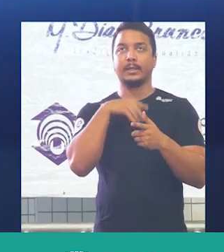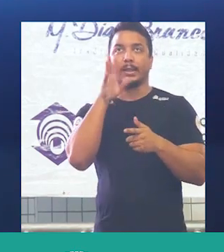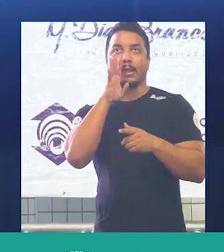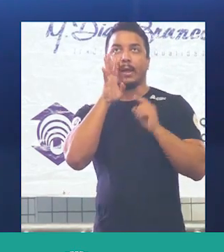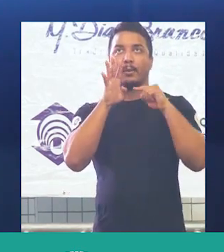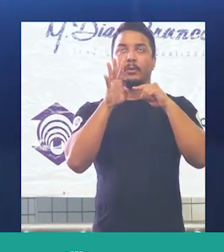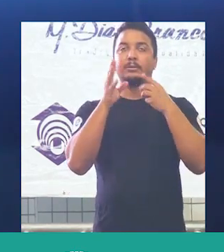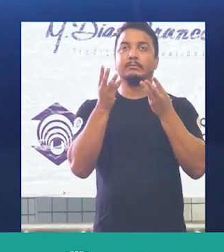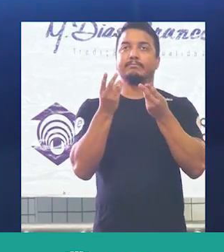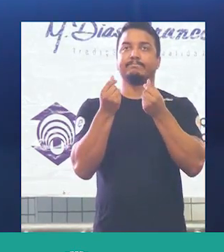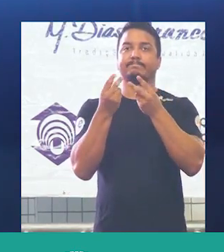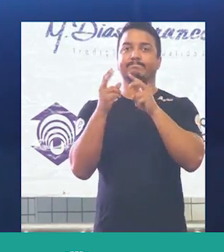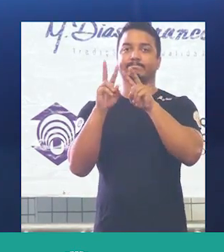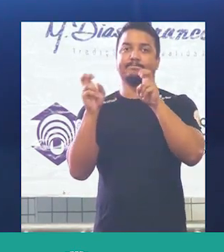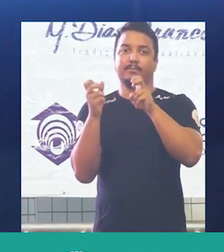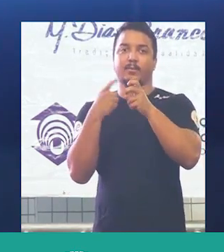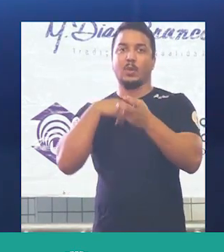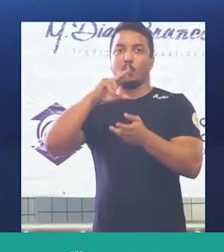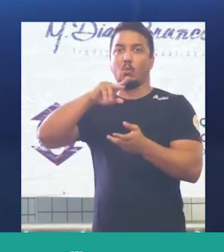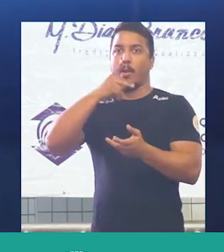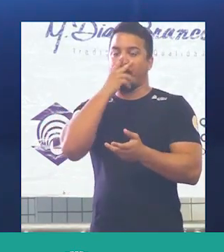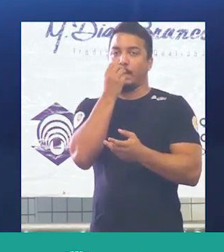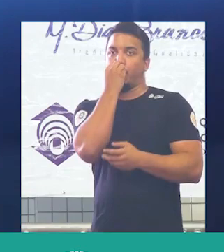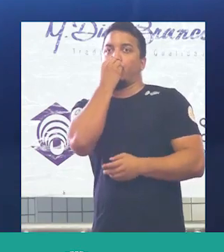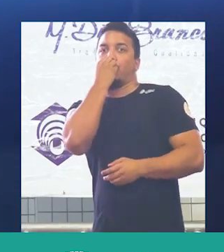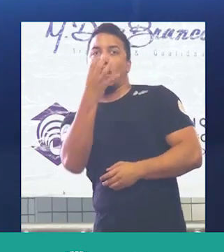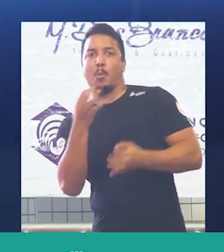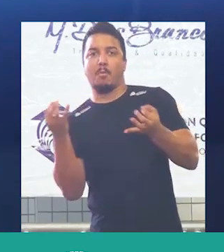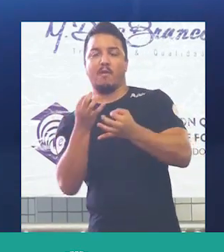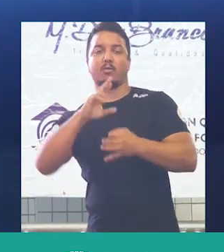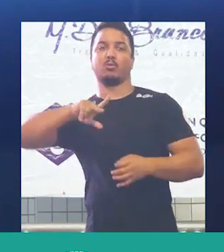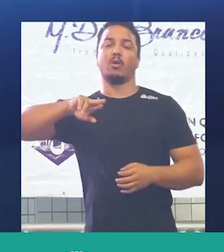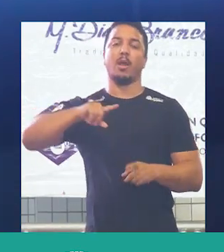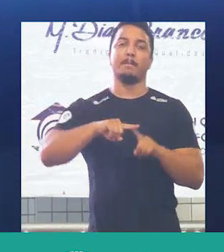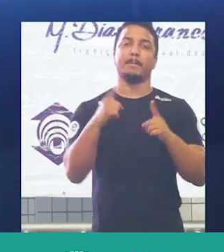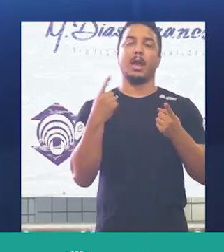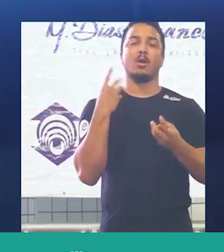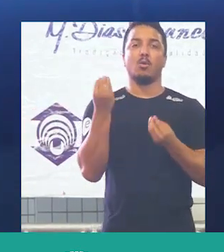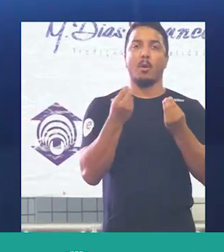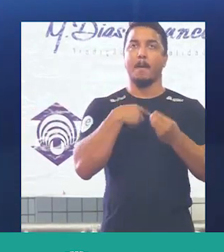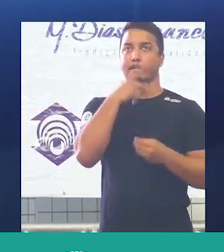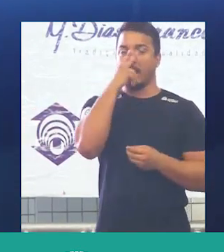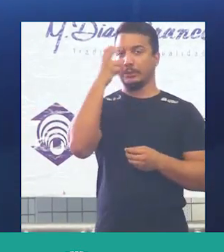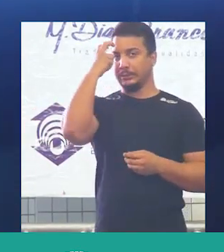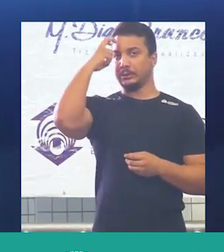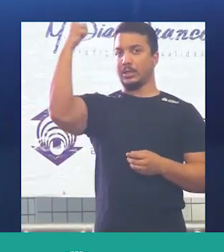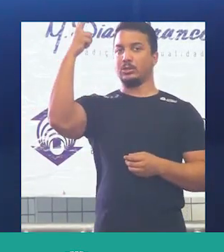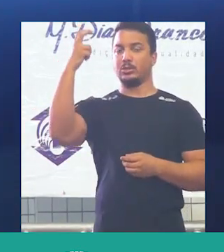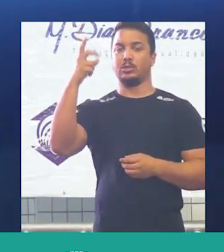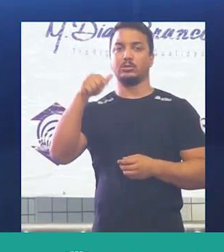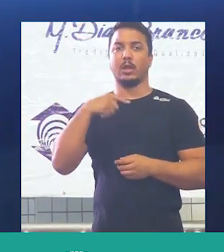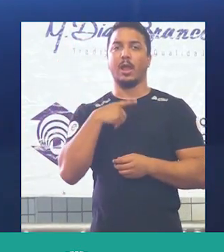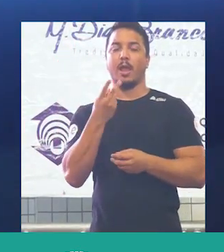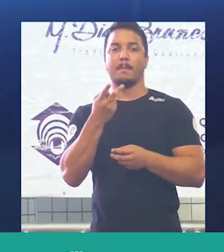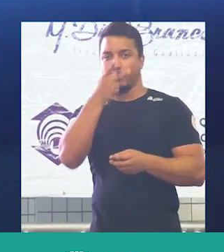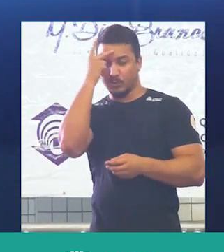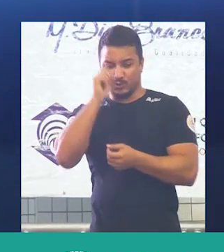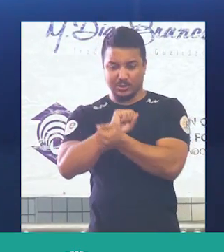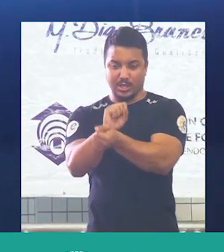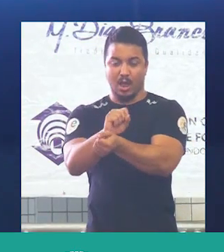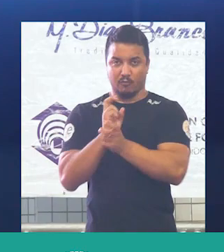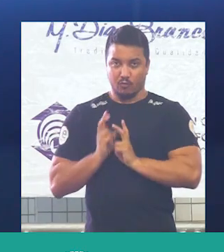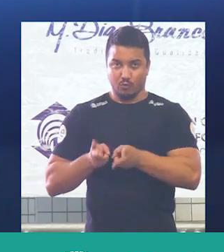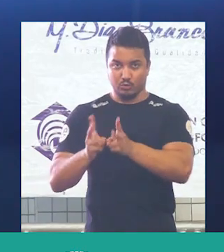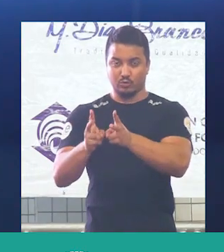do ponto de vista, né, não de ser massa, de ser bacana, mas da forma inteligente de manter o escravo